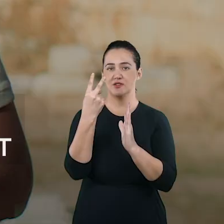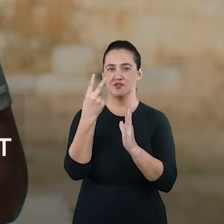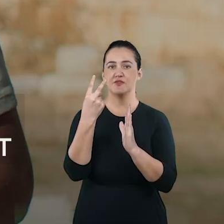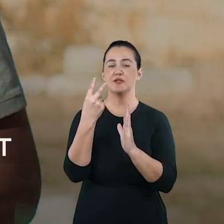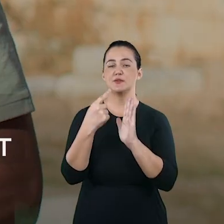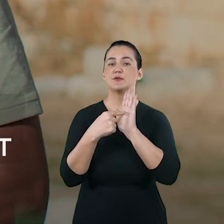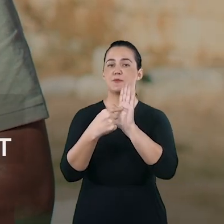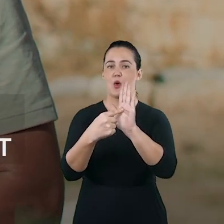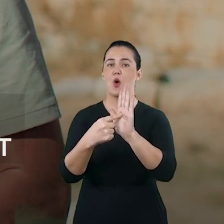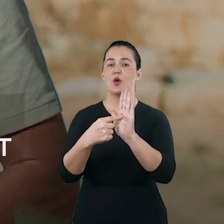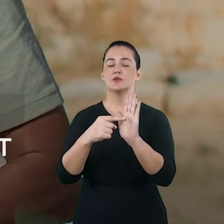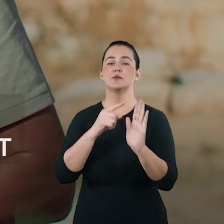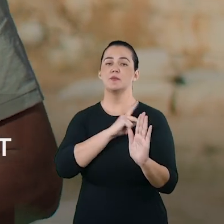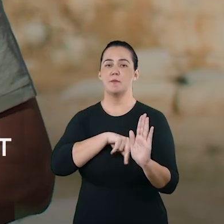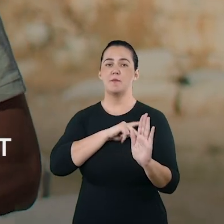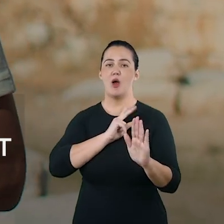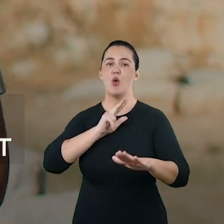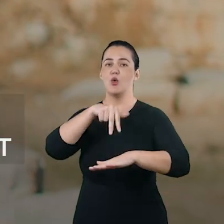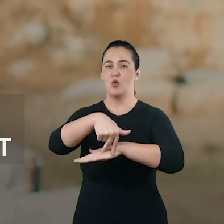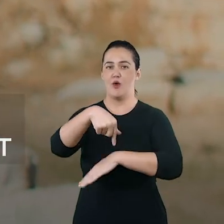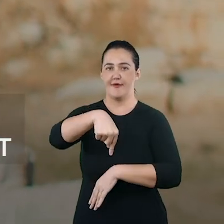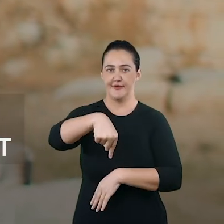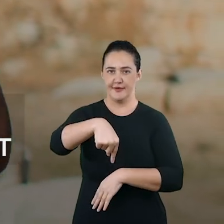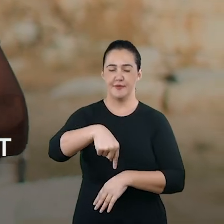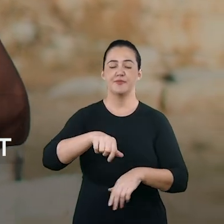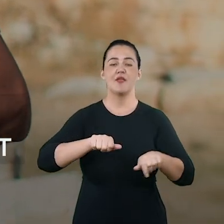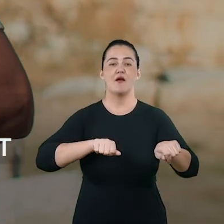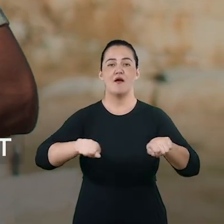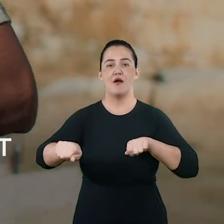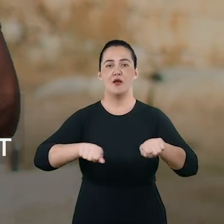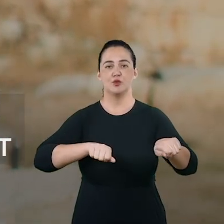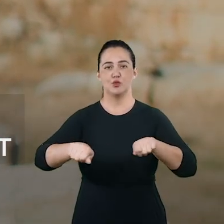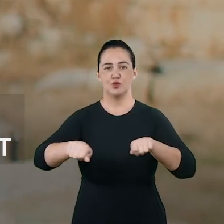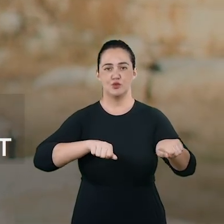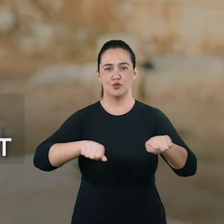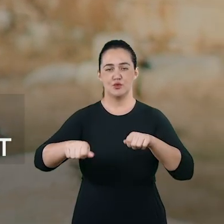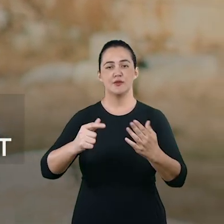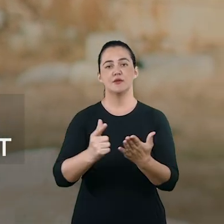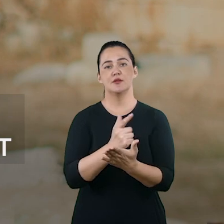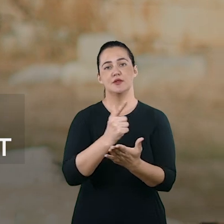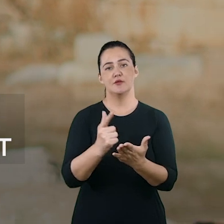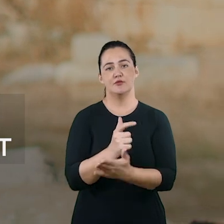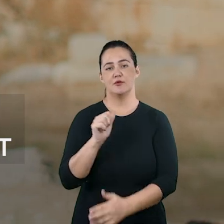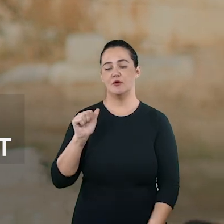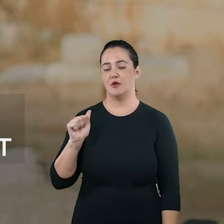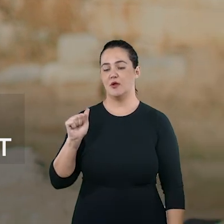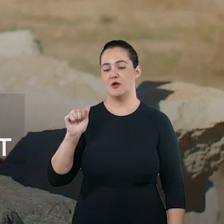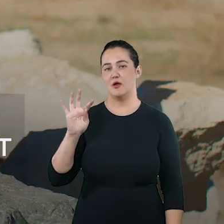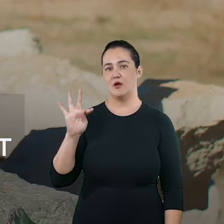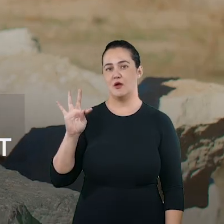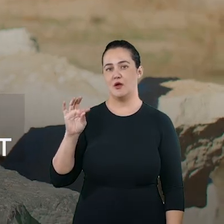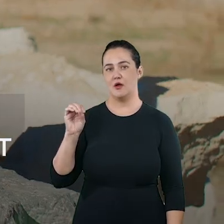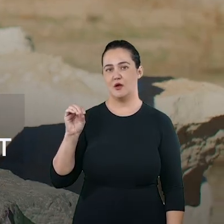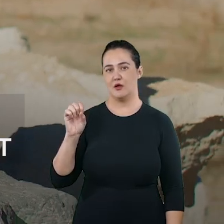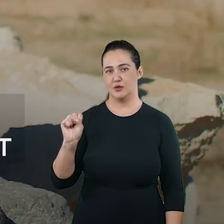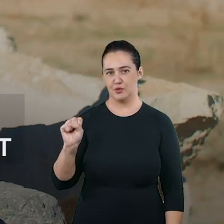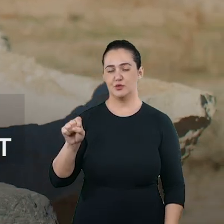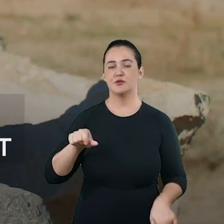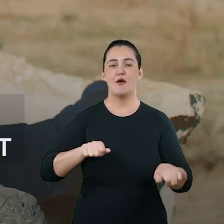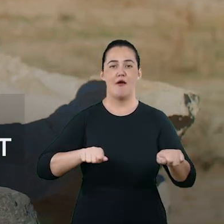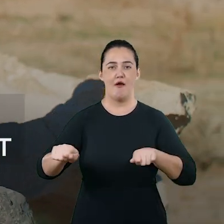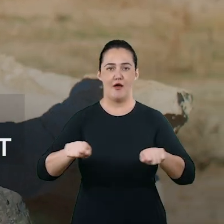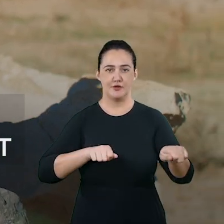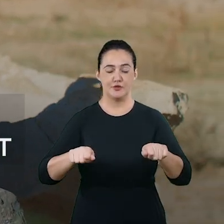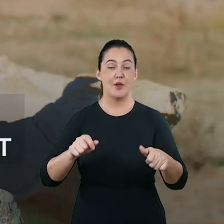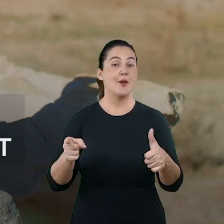com o relato do livro de Atos dos Apóstolos. A primeira vez que Paulo esteve aqui foi na